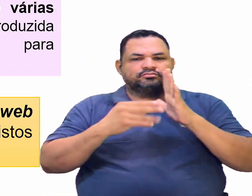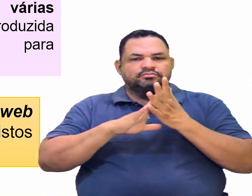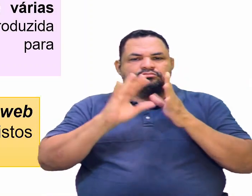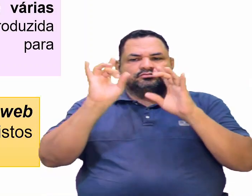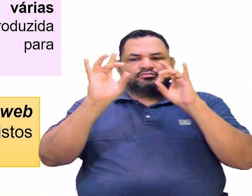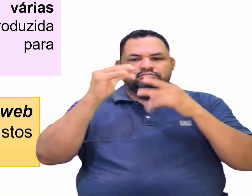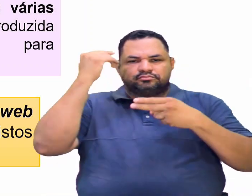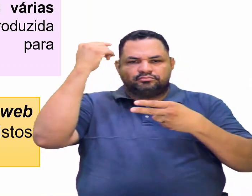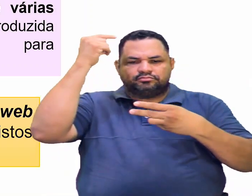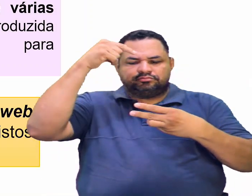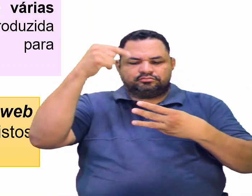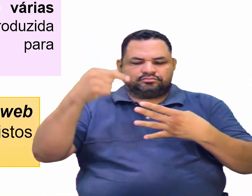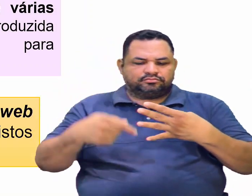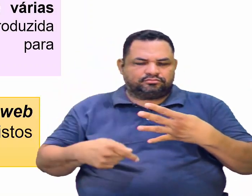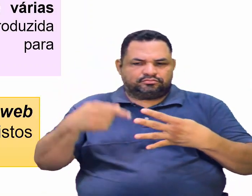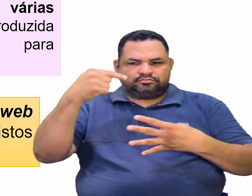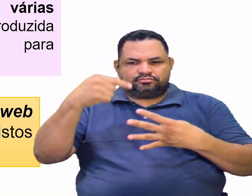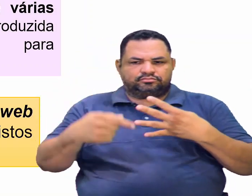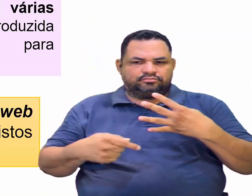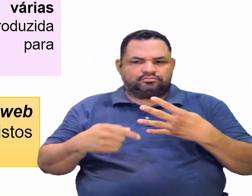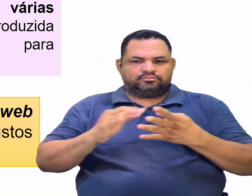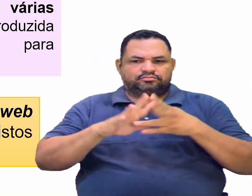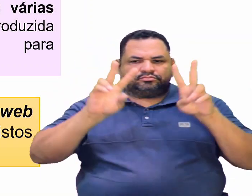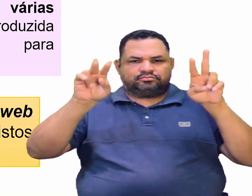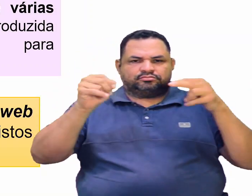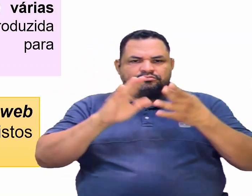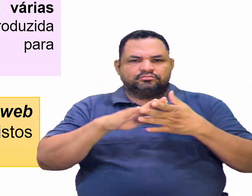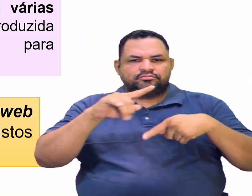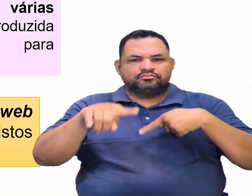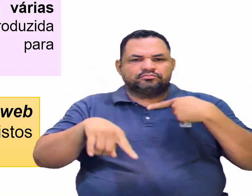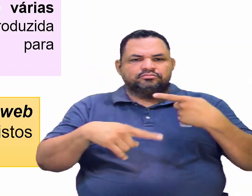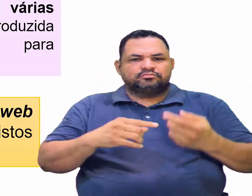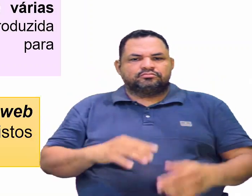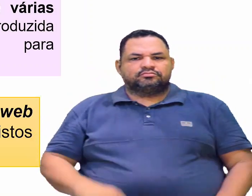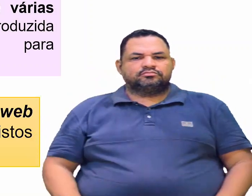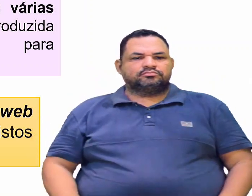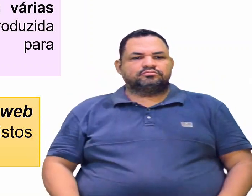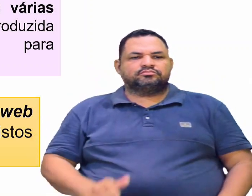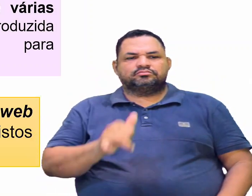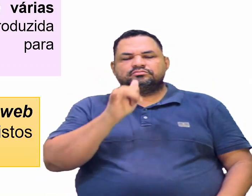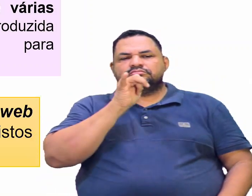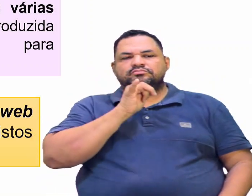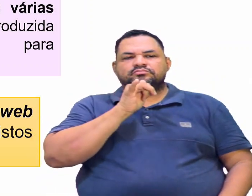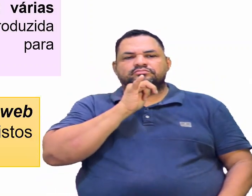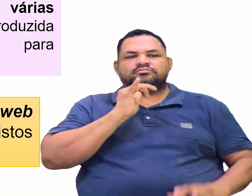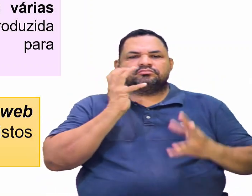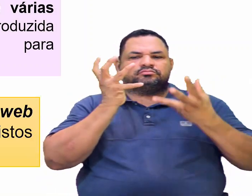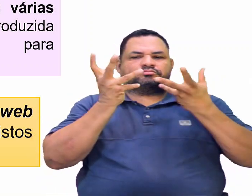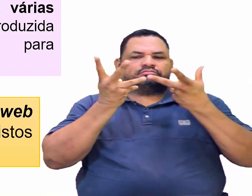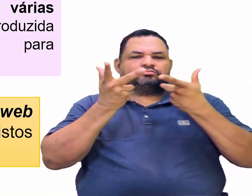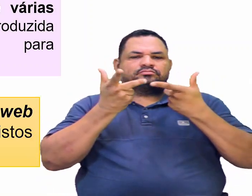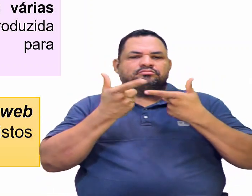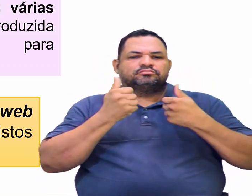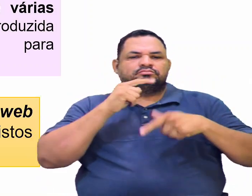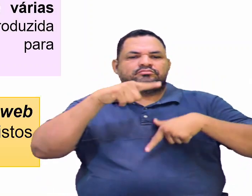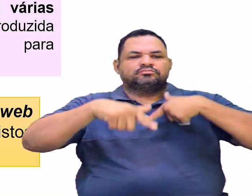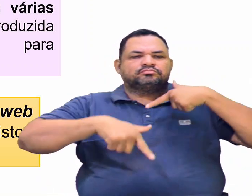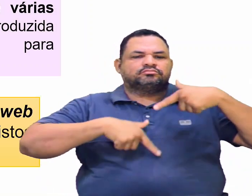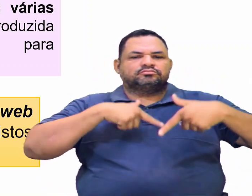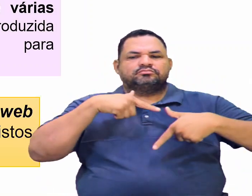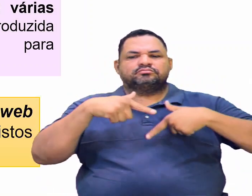todas esses títulos aí, né? Então, vocês já estão vendo aqui um exemplo maravilhoso de um